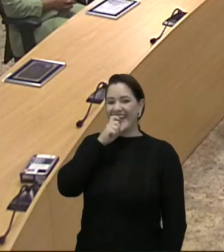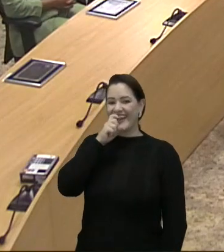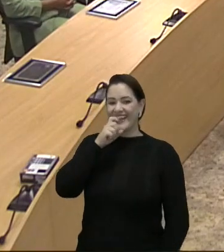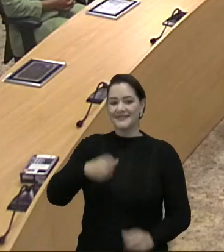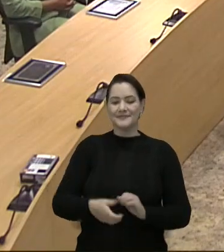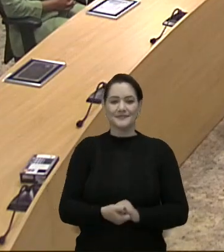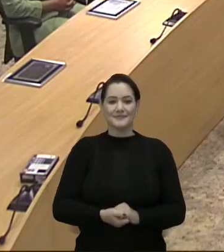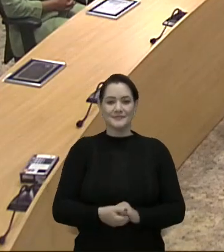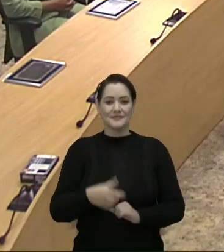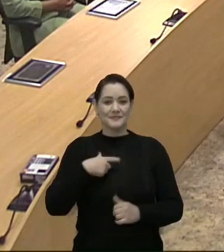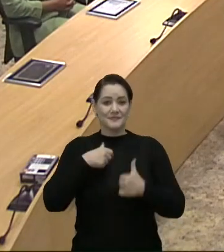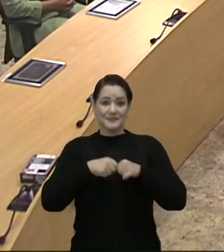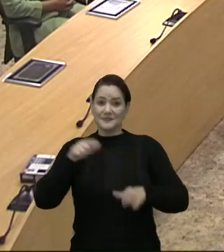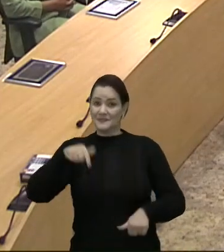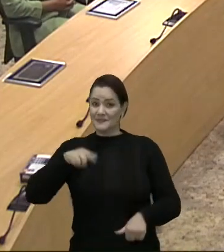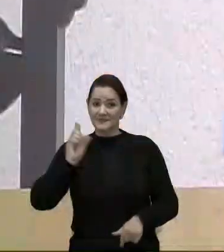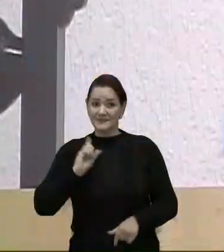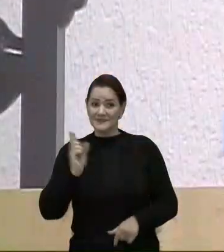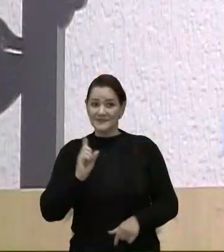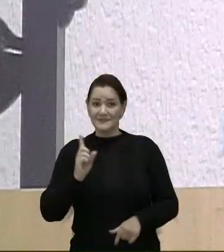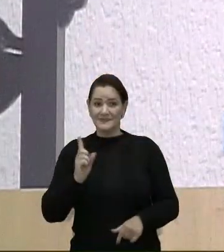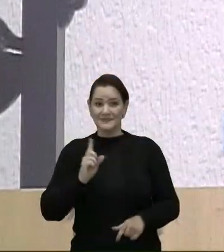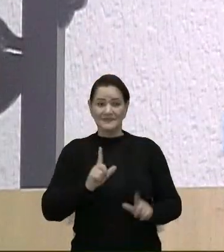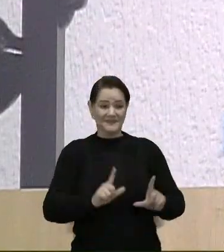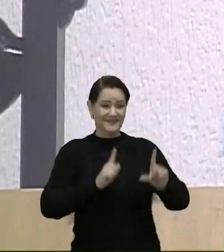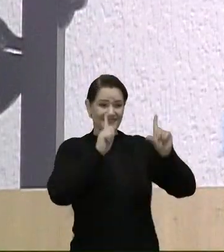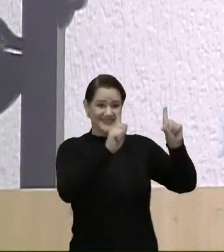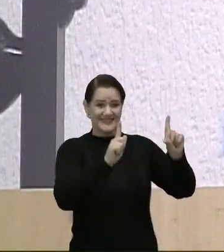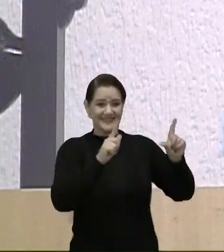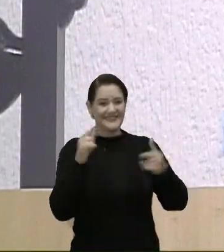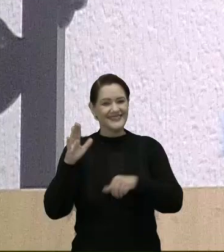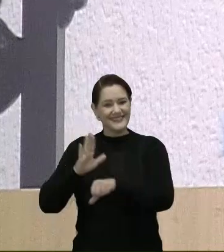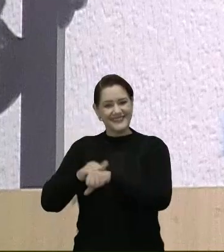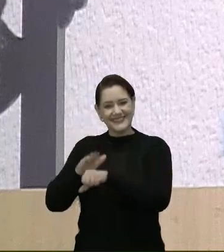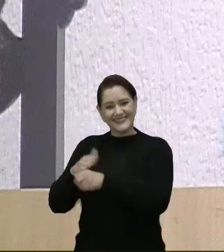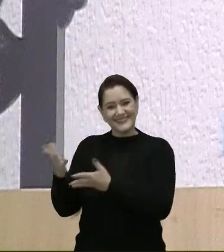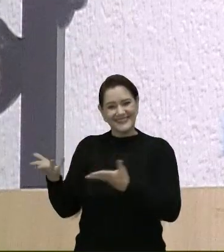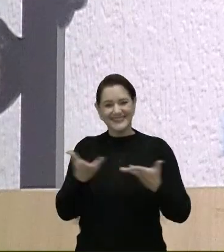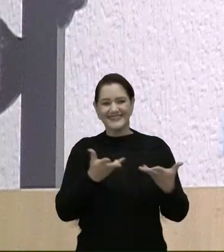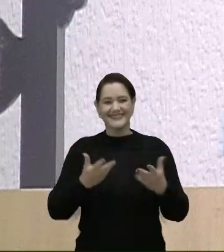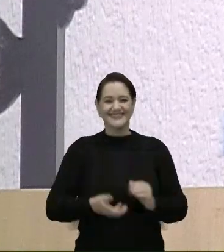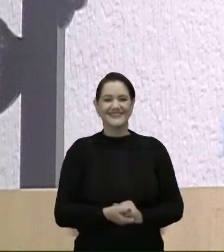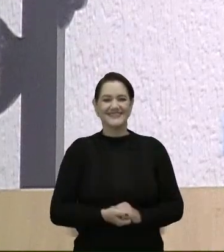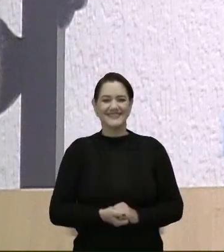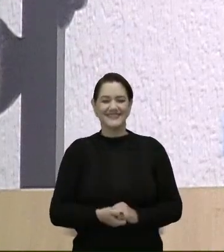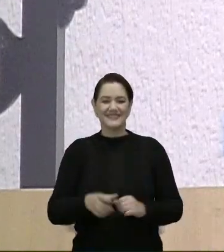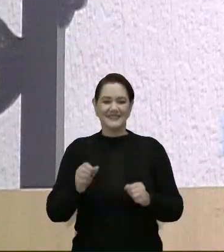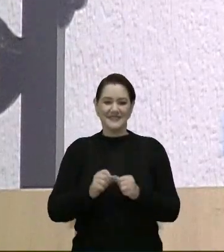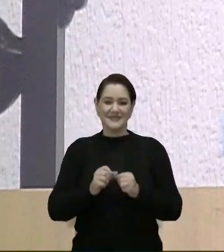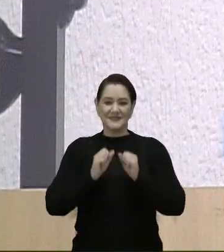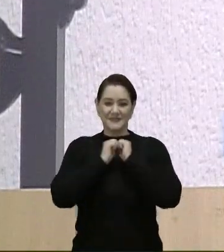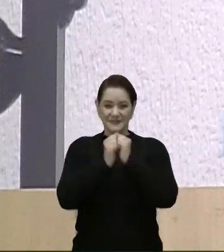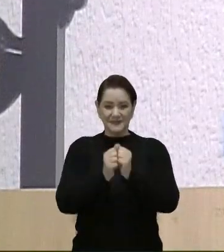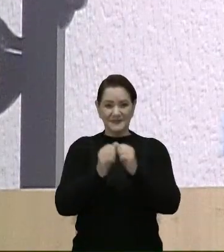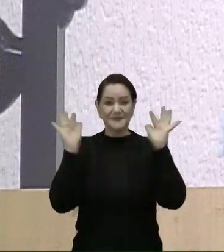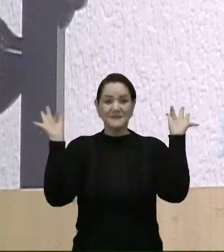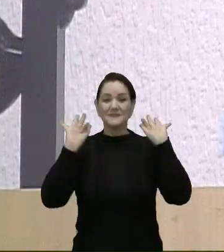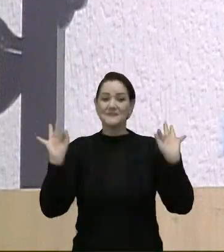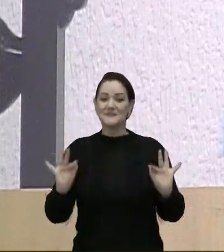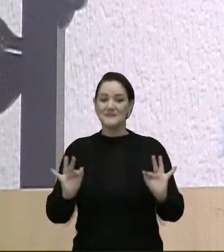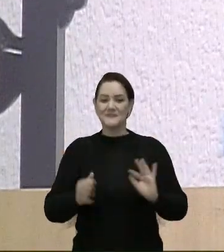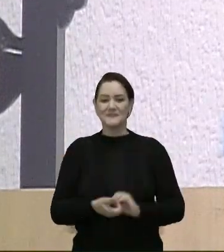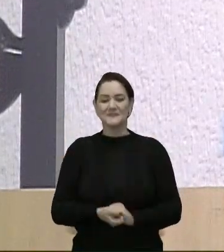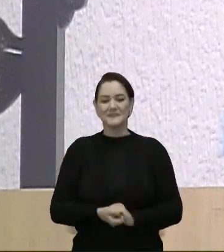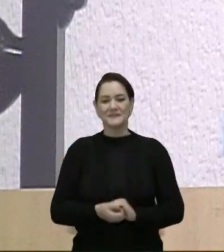não era nem para eu descer com ele entregar as placas, mas ele me chamou para fazer isso junto, fico muito feliz